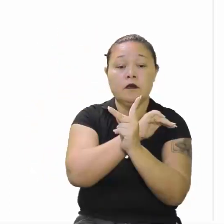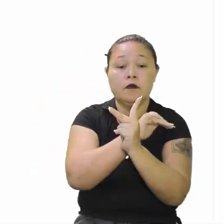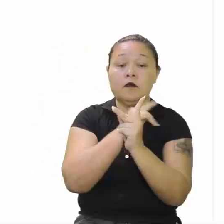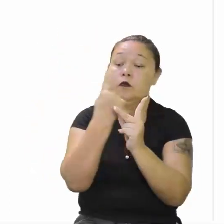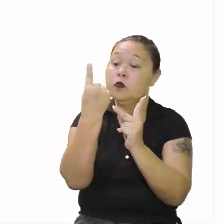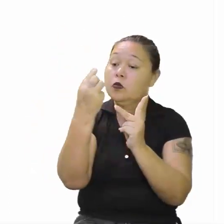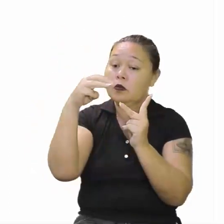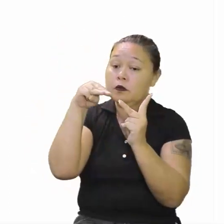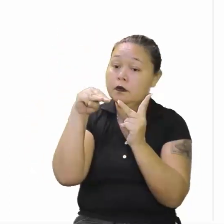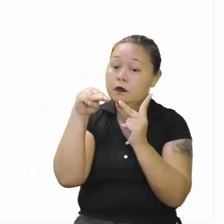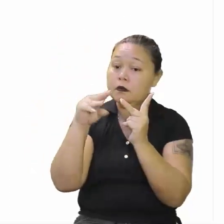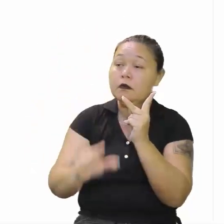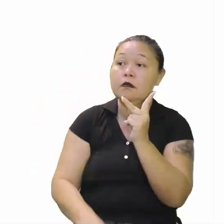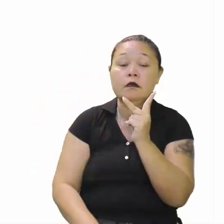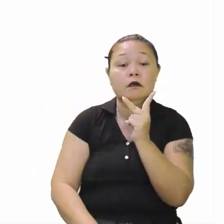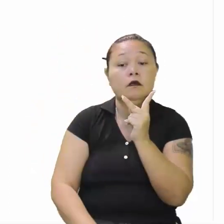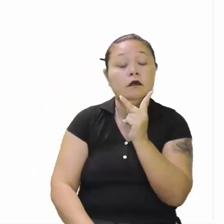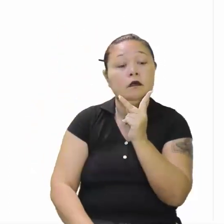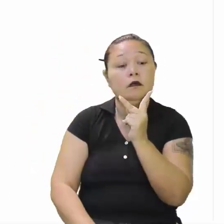metro